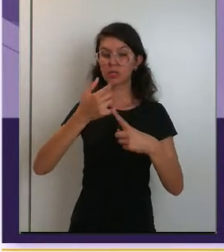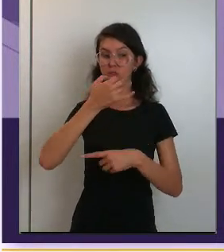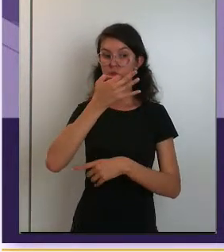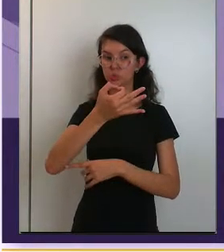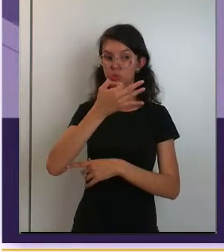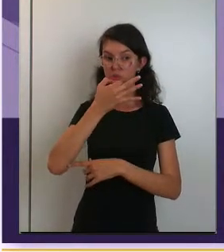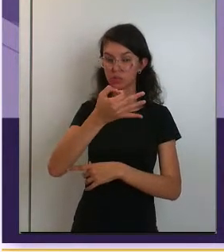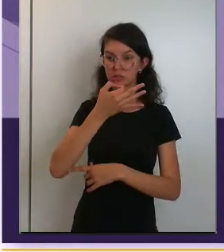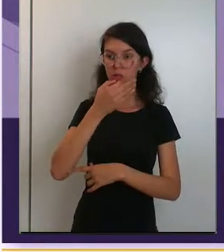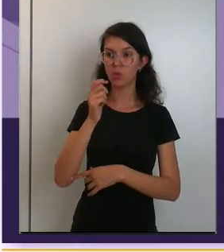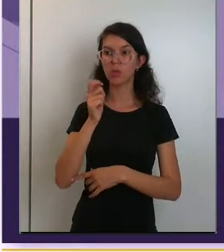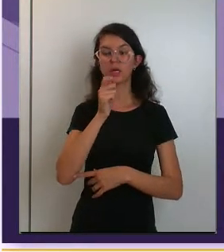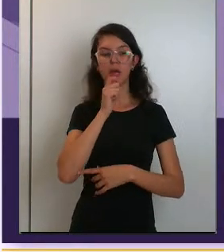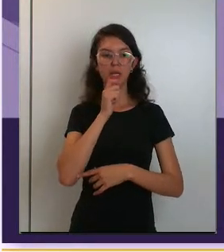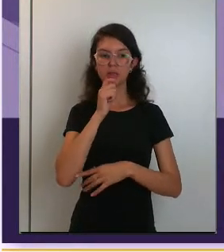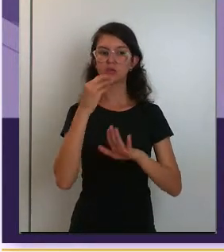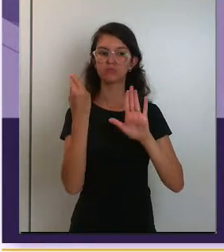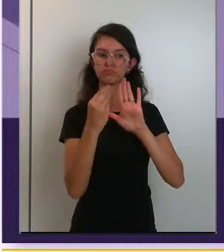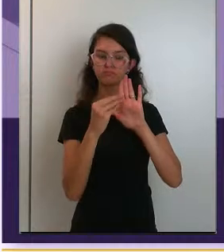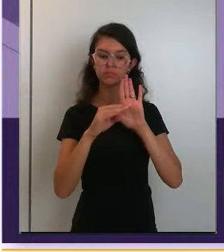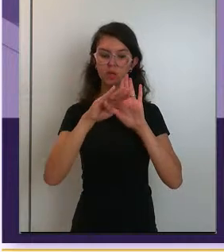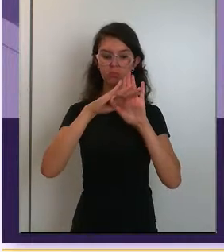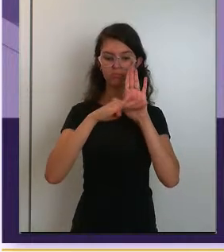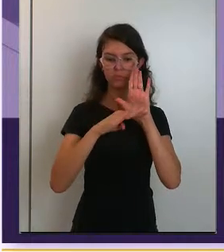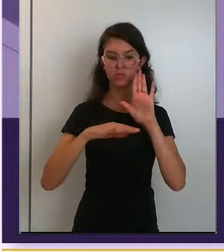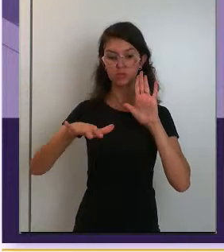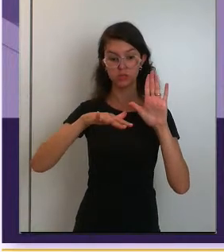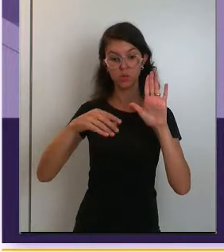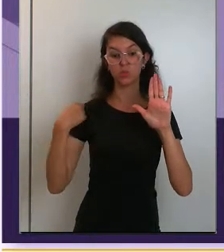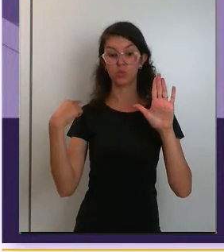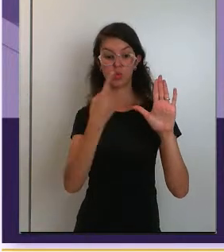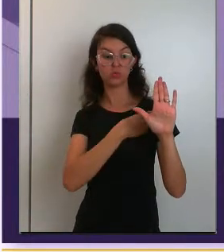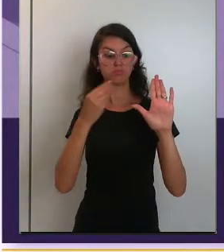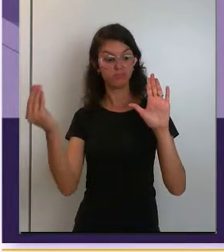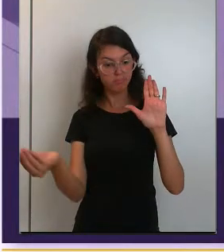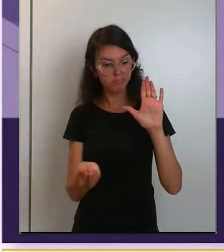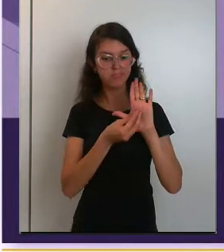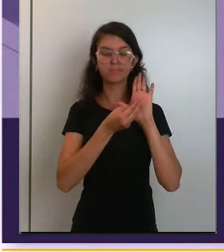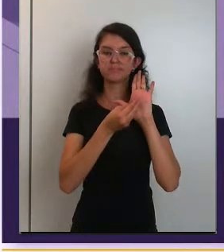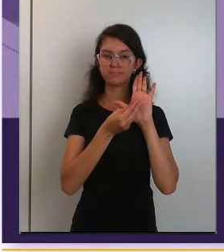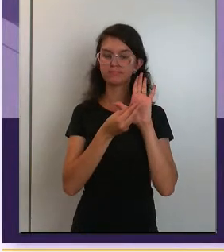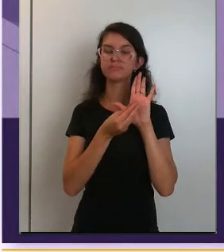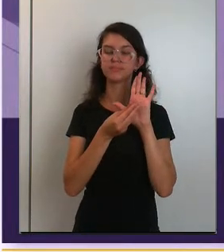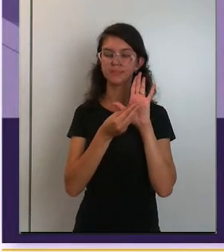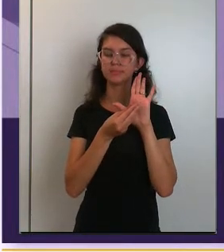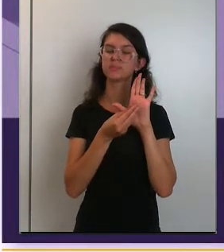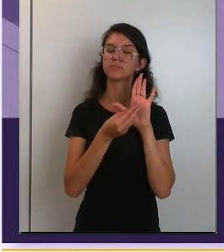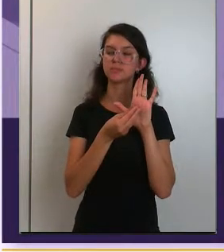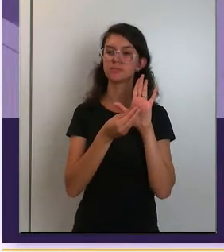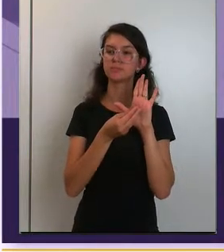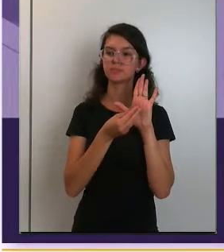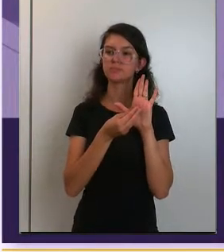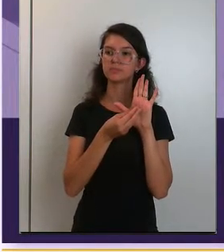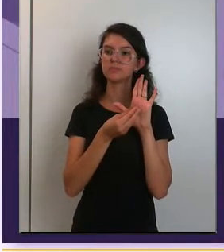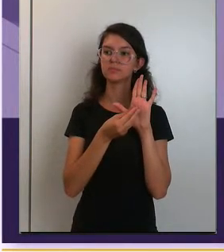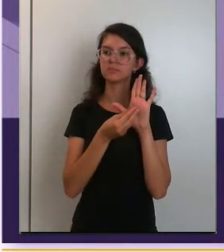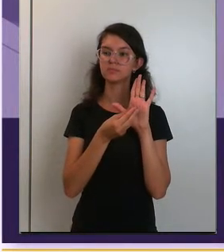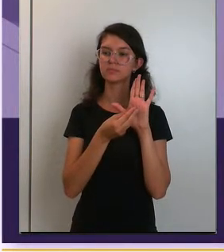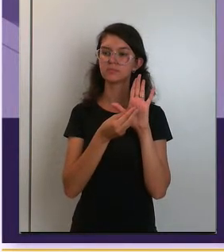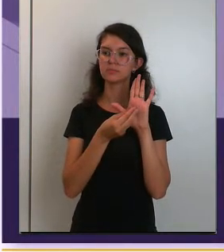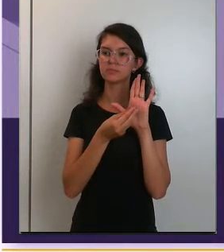não fazem parte do plano de ação, a gente pode, evidentemente, incorporar e, né, incorporar para que ele tenha